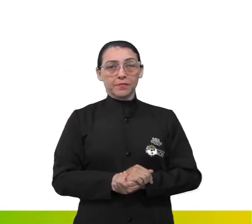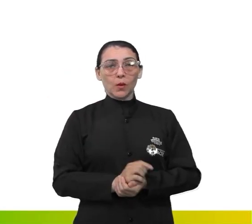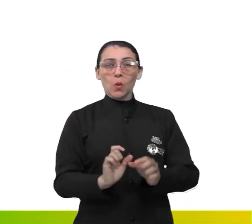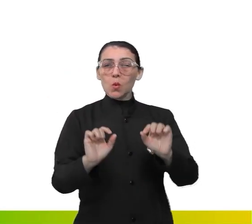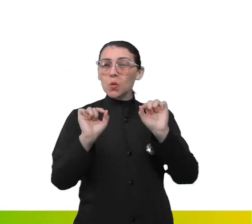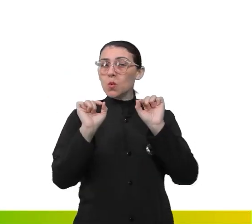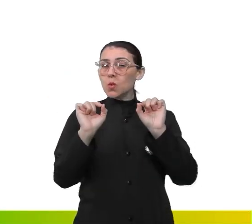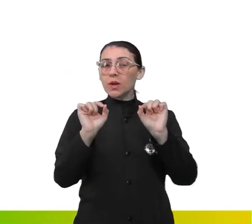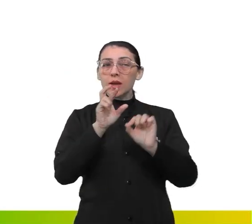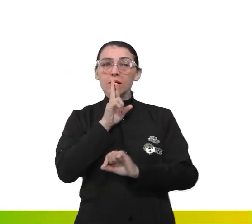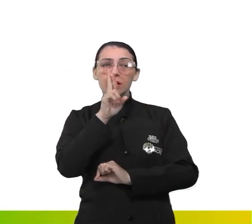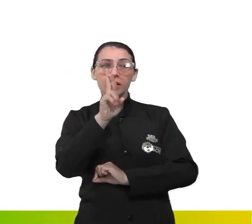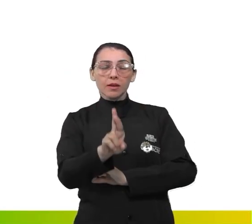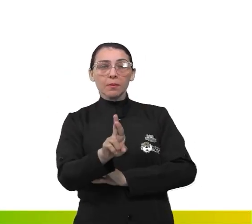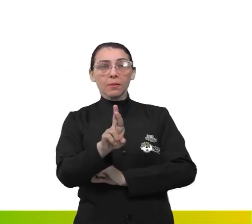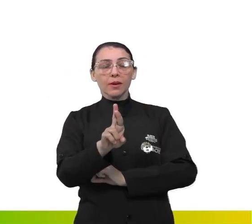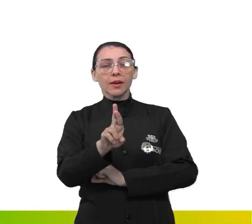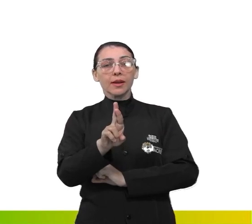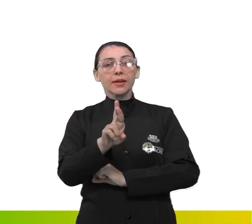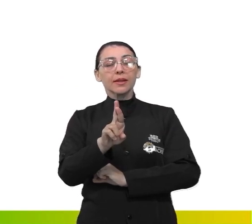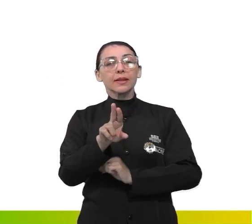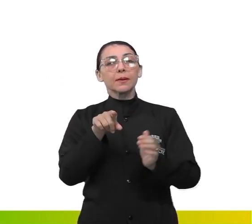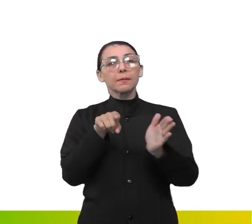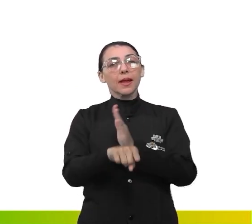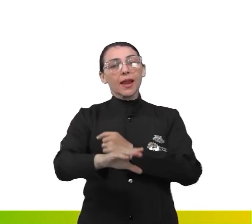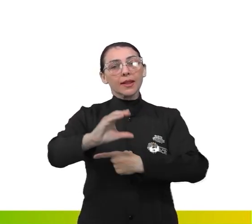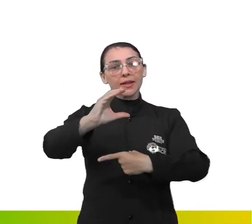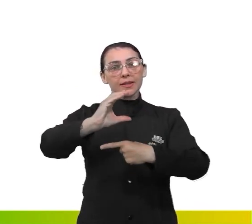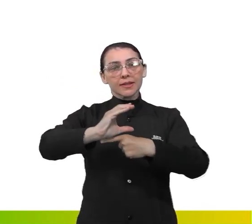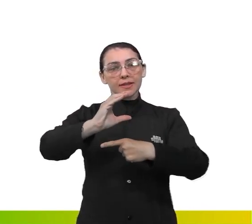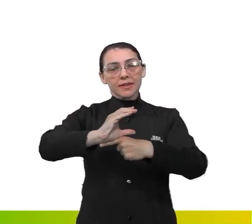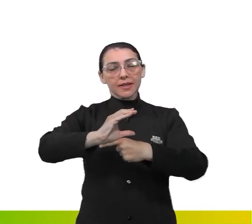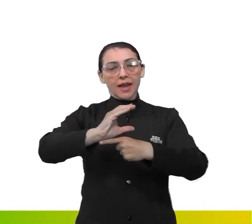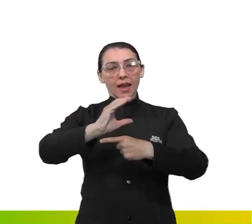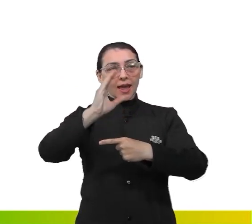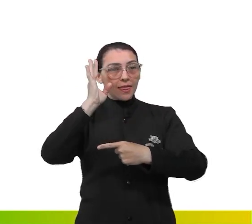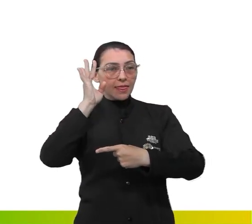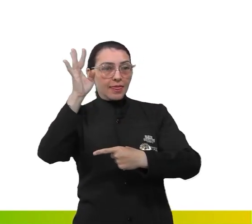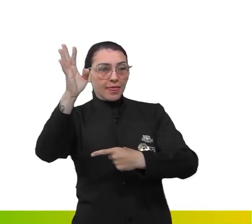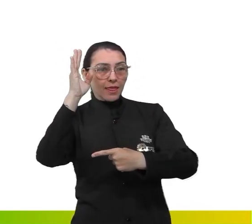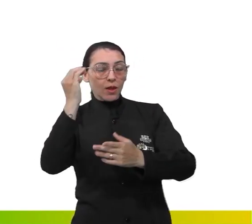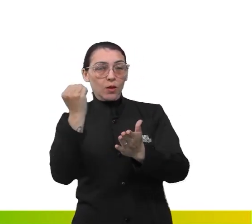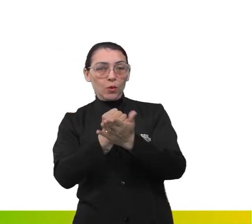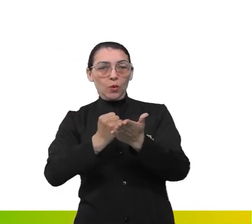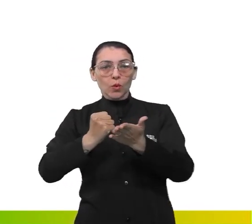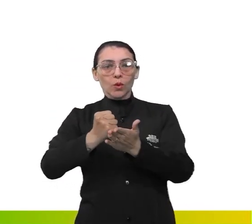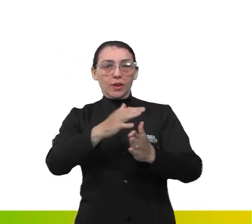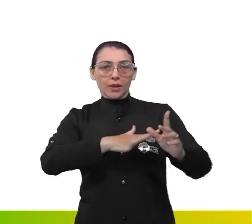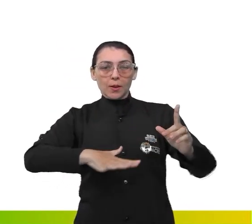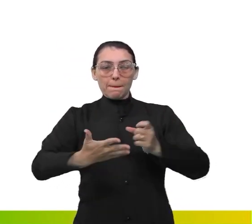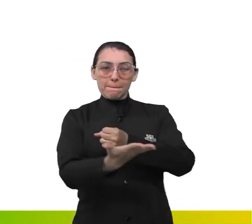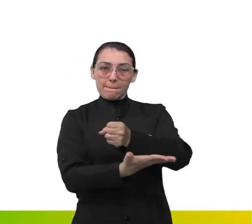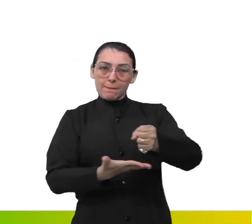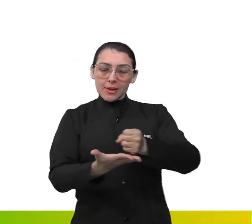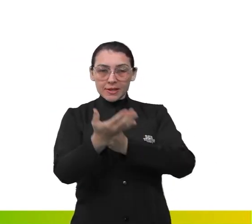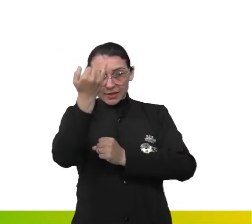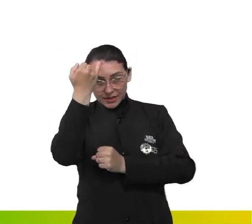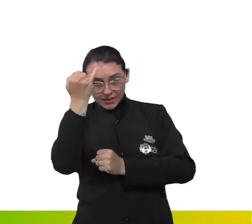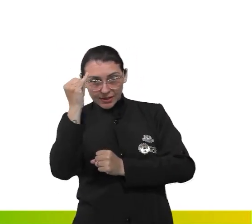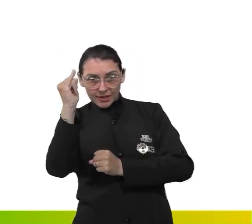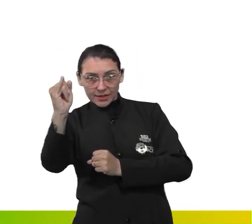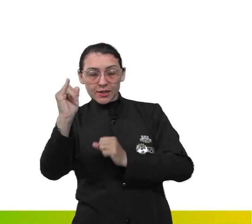que vai responder a nossa questão é a letra C. A teoria do contrato social, baseada na ideia